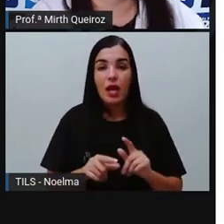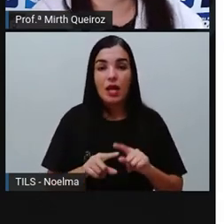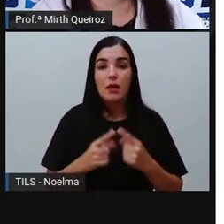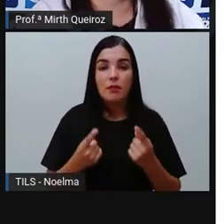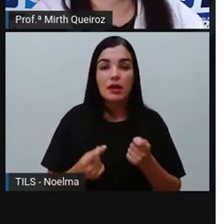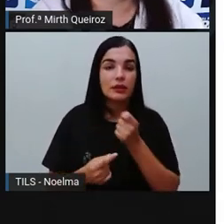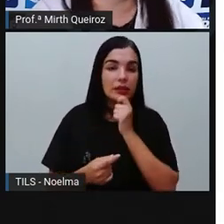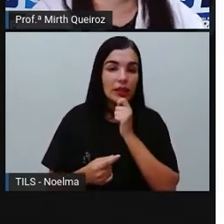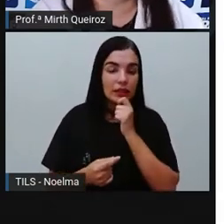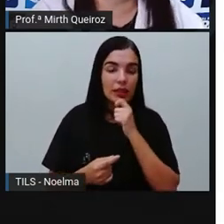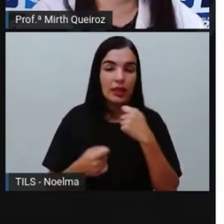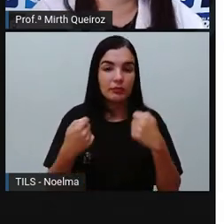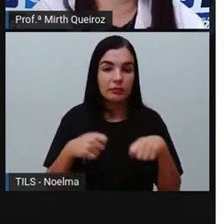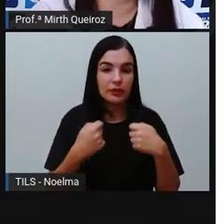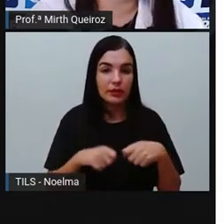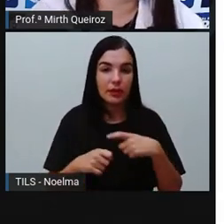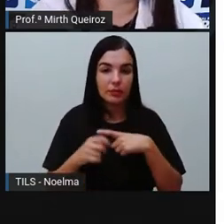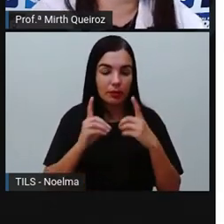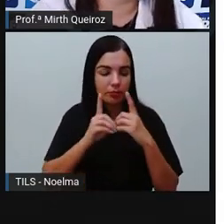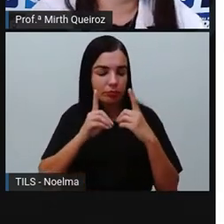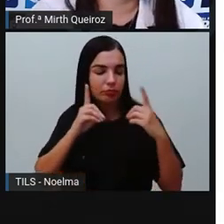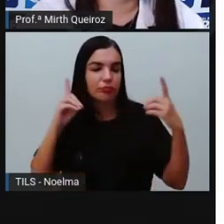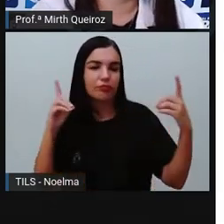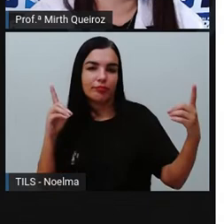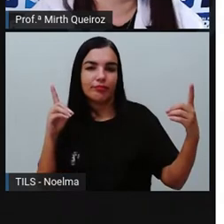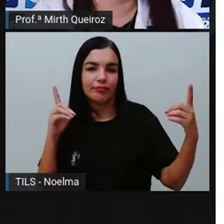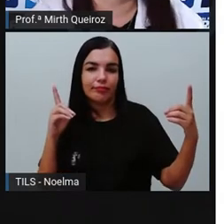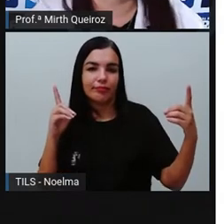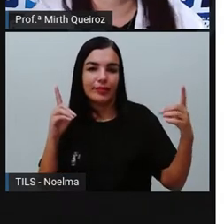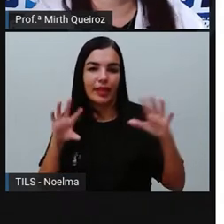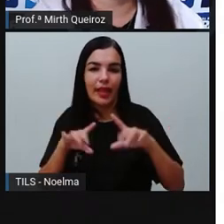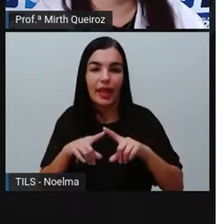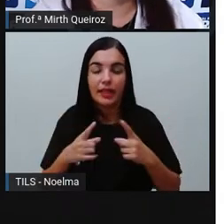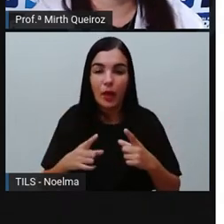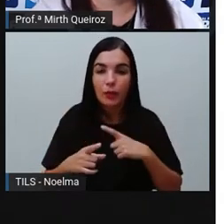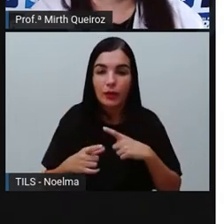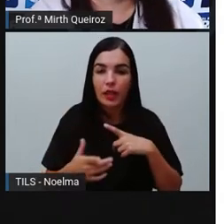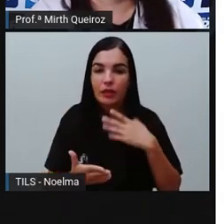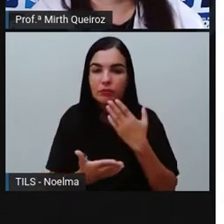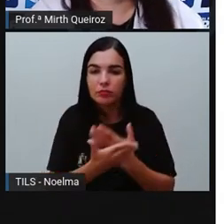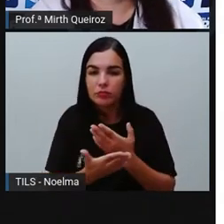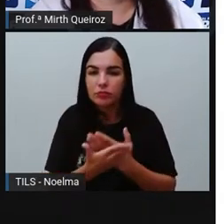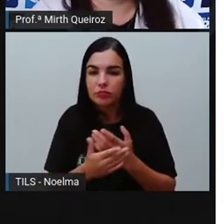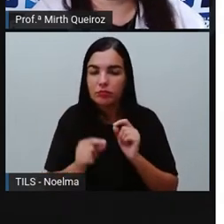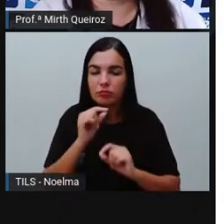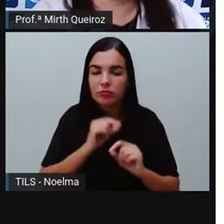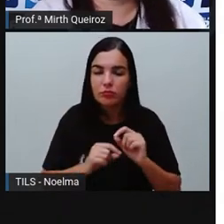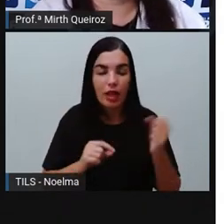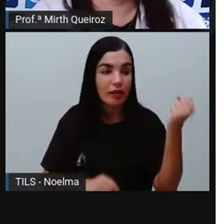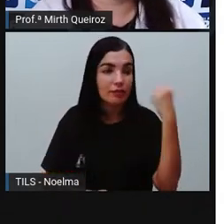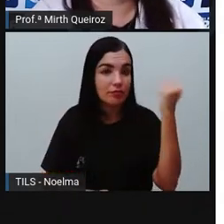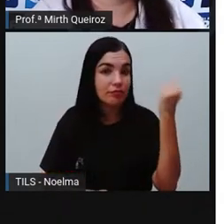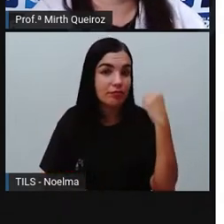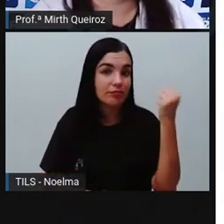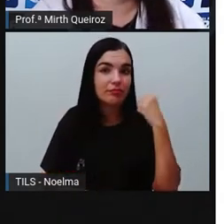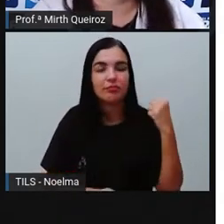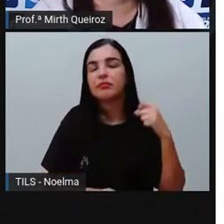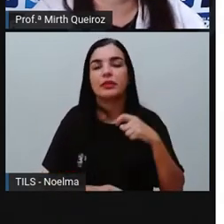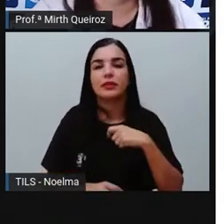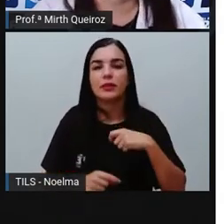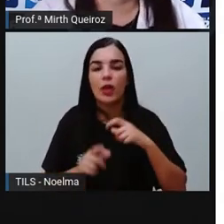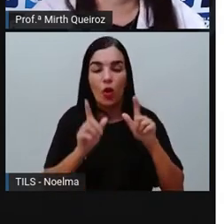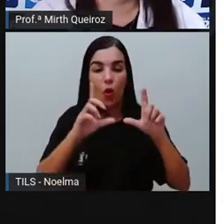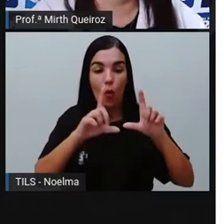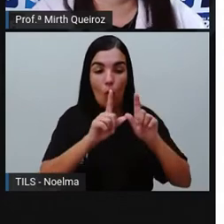ainda devemos manter o distanciamento social. Então, nós temos atividades físicas que são feitas de forma